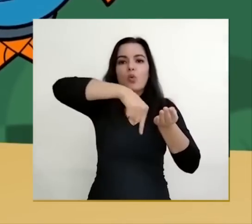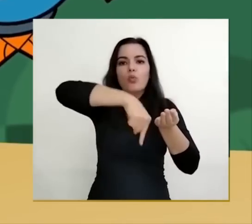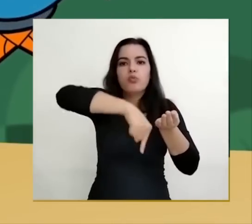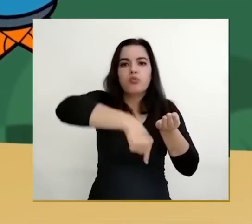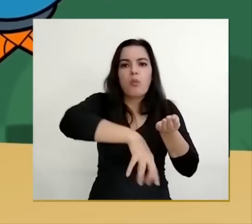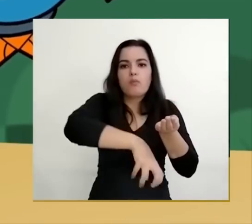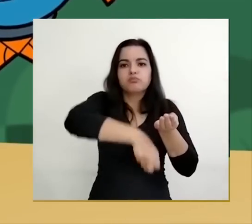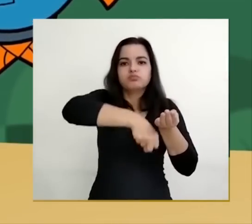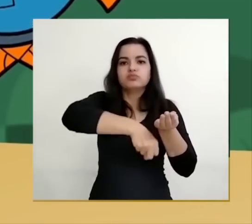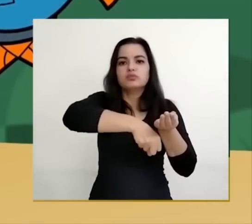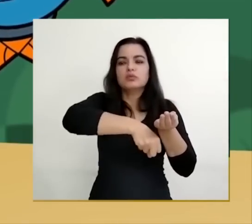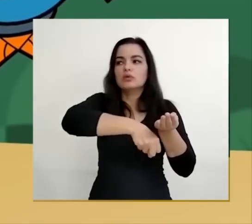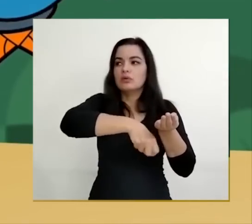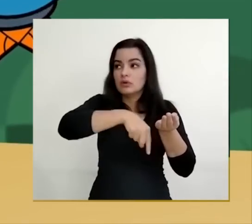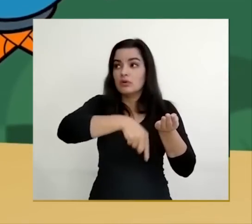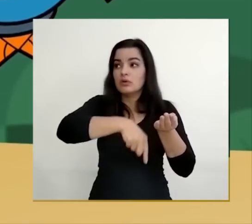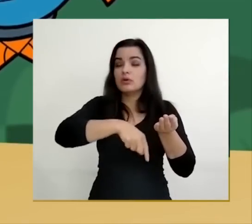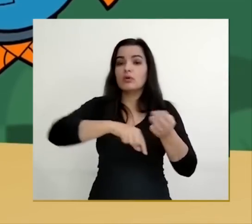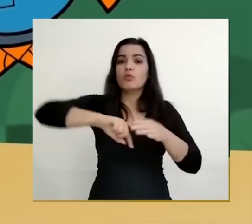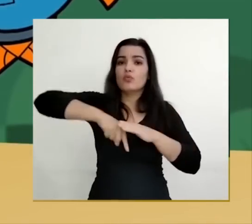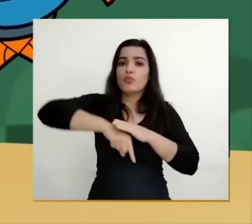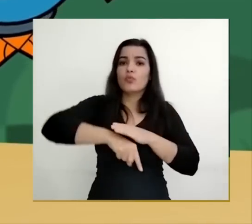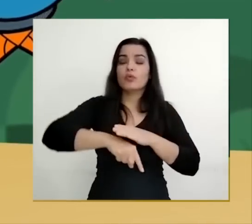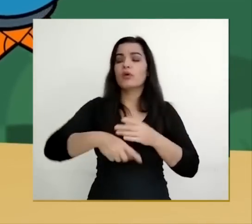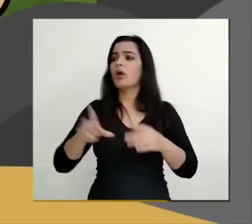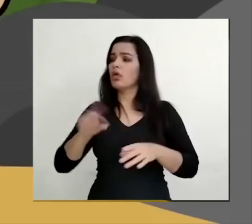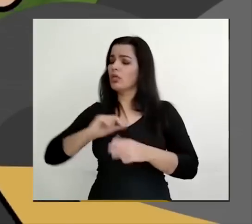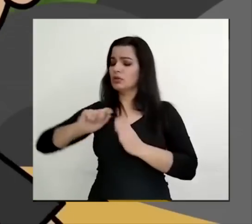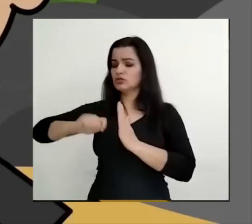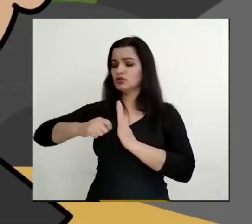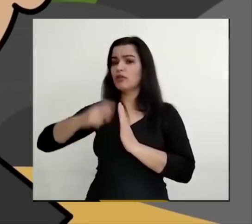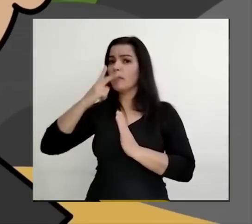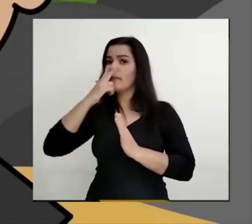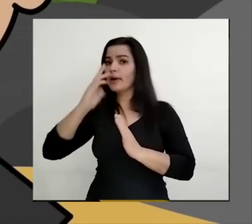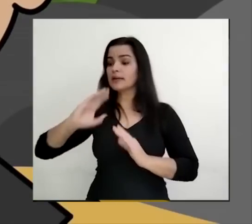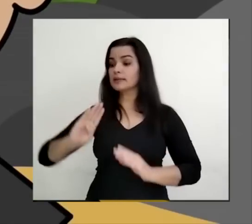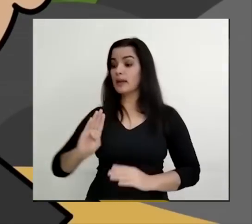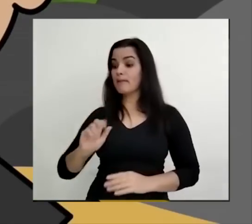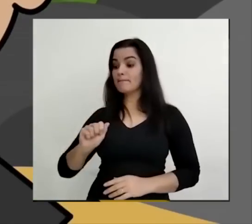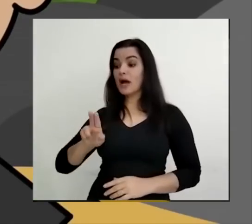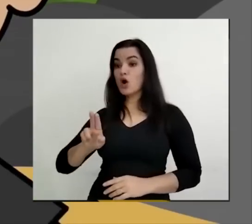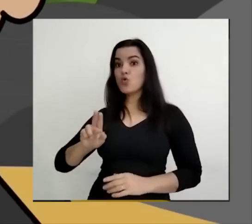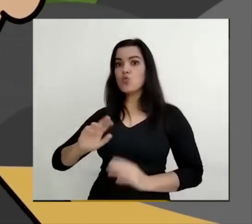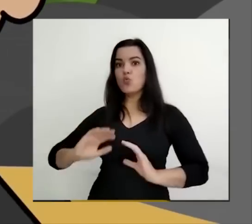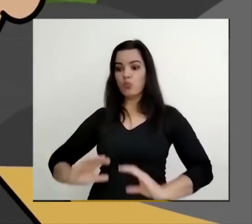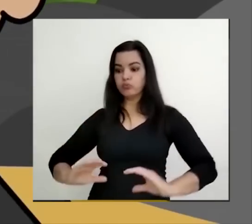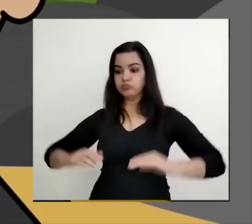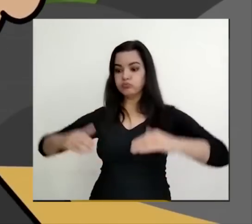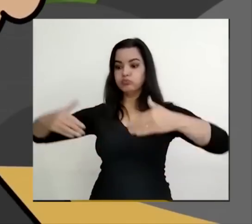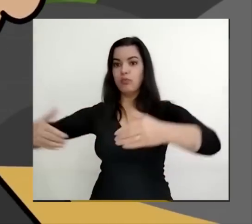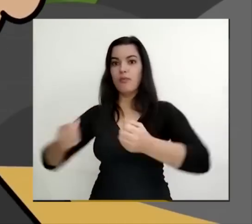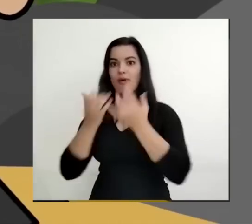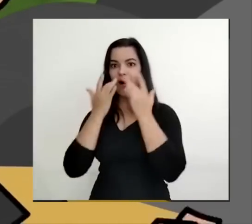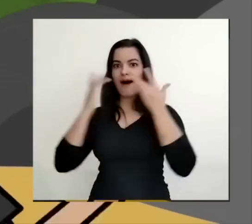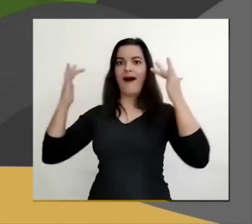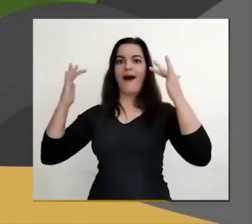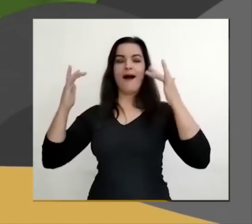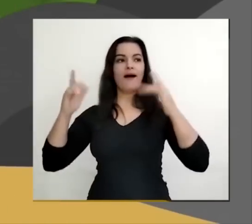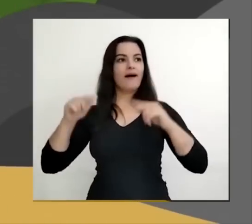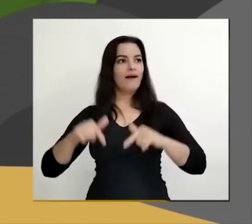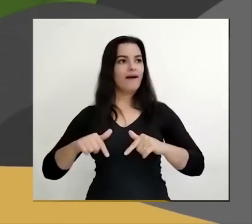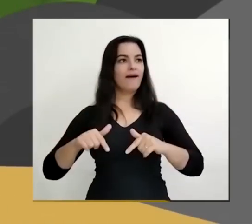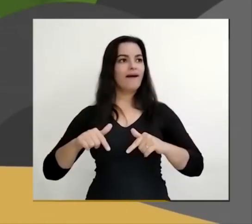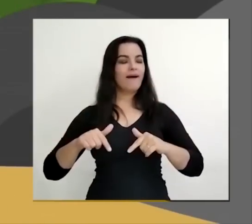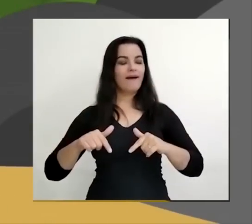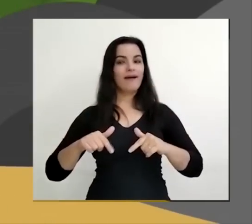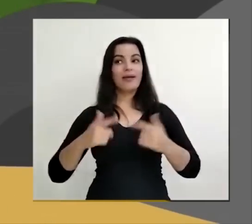Essa chave parece a chave de um baú bem antigo do vovô. Pra mim, é uma chave de baú com tesouro, Marina. Igualzinho aos